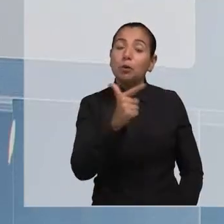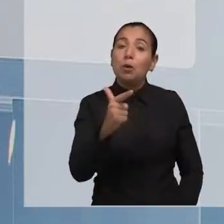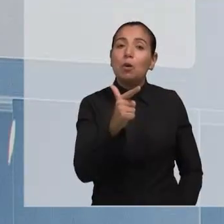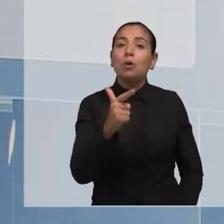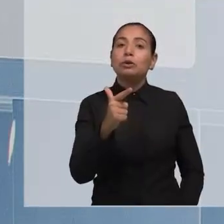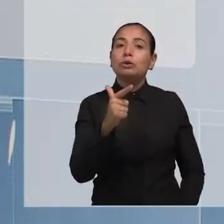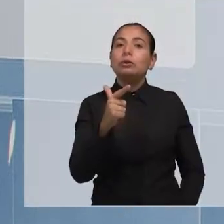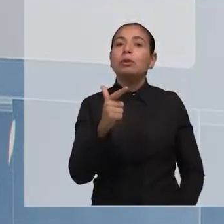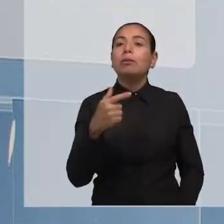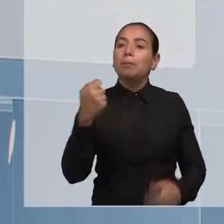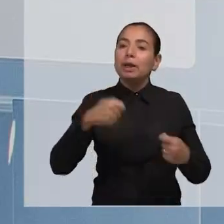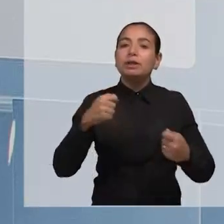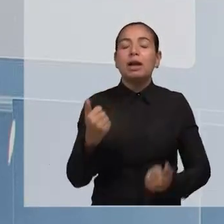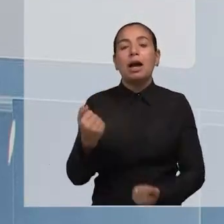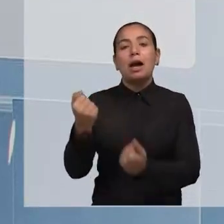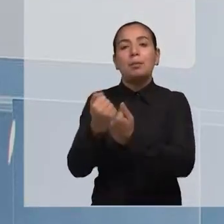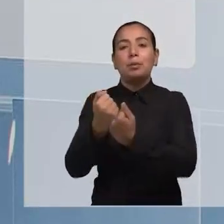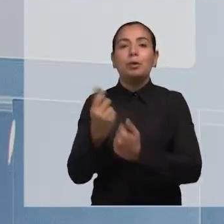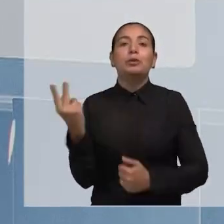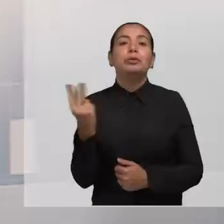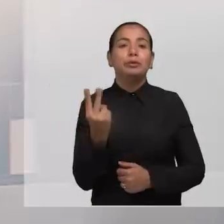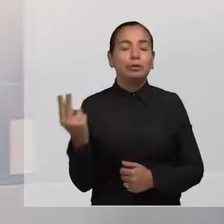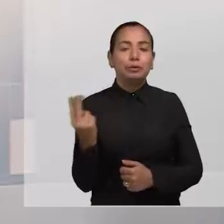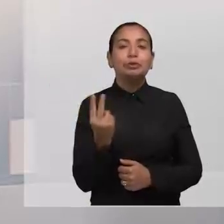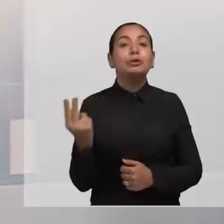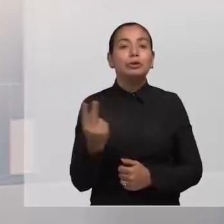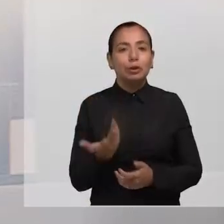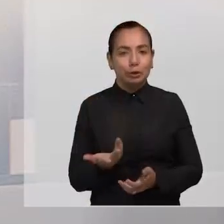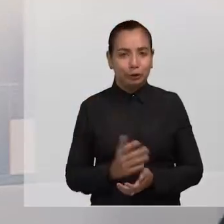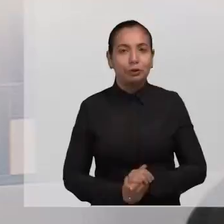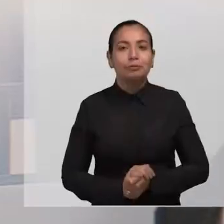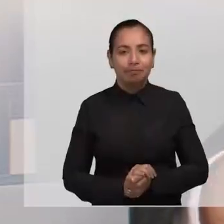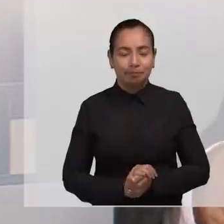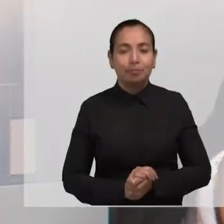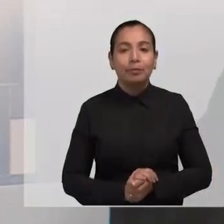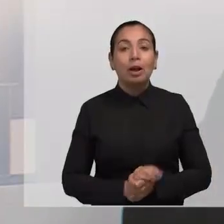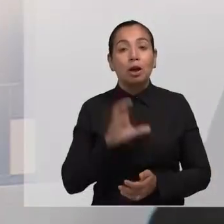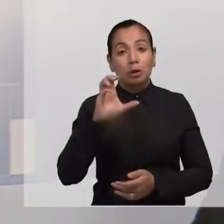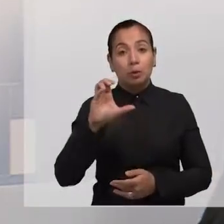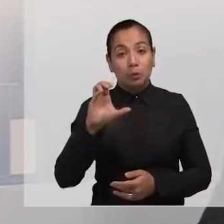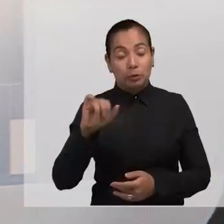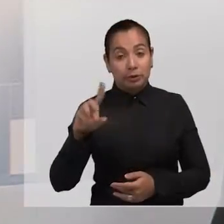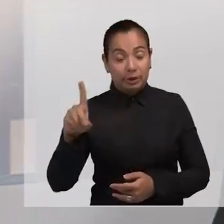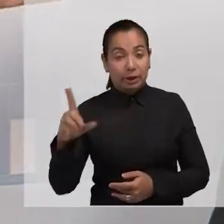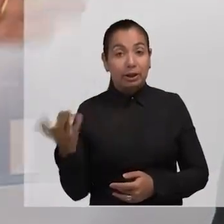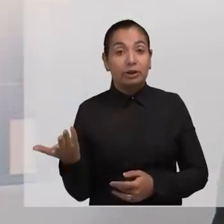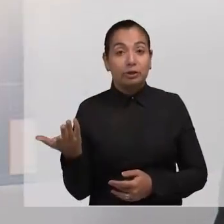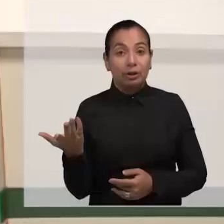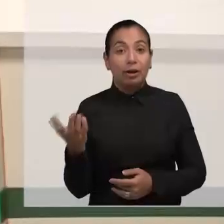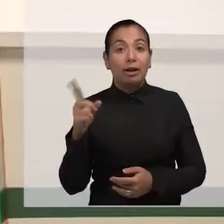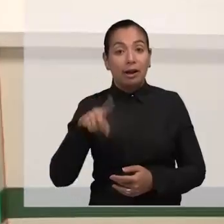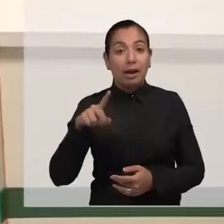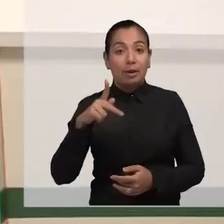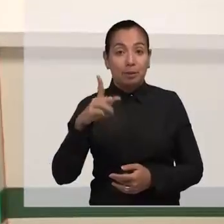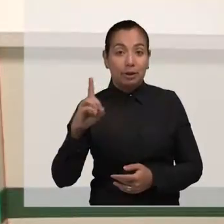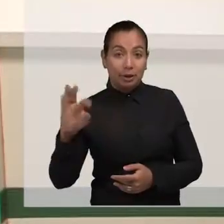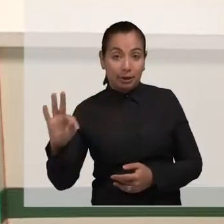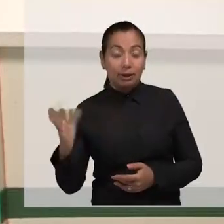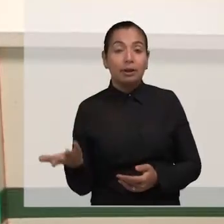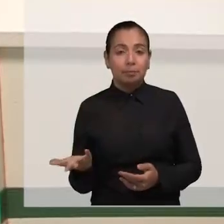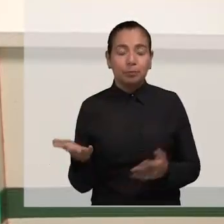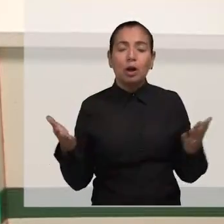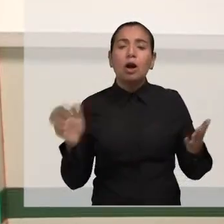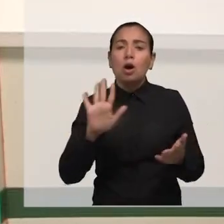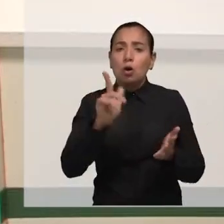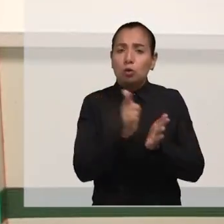seguir alguma questão nacional? Não, porque até pela demora se as como decisões quadro, irão ser tomadas nos últimos dias, como você está dizendo? principalmente no dia